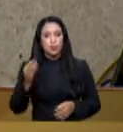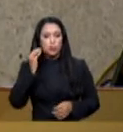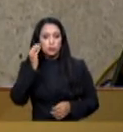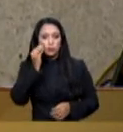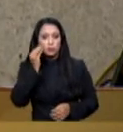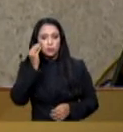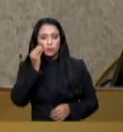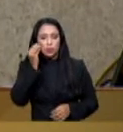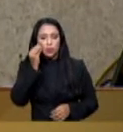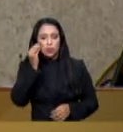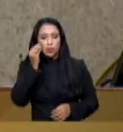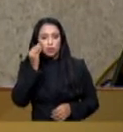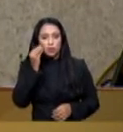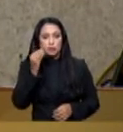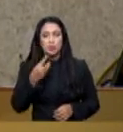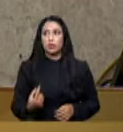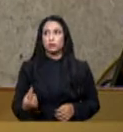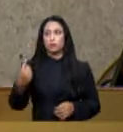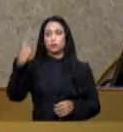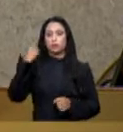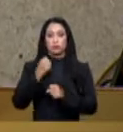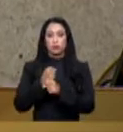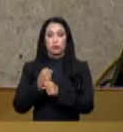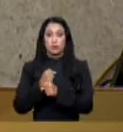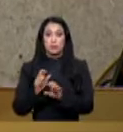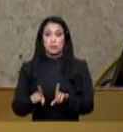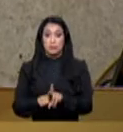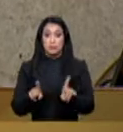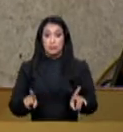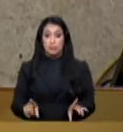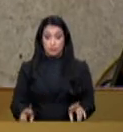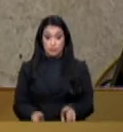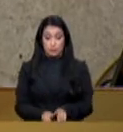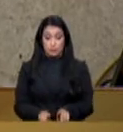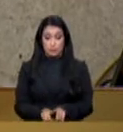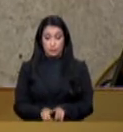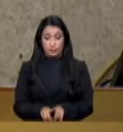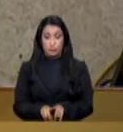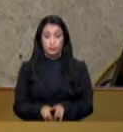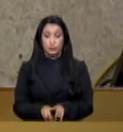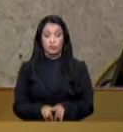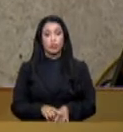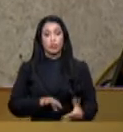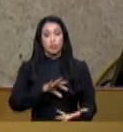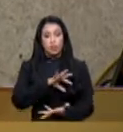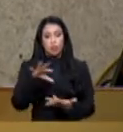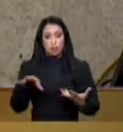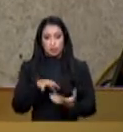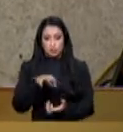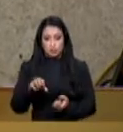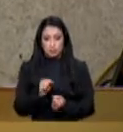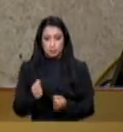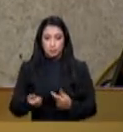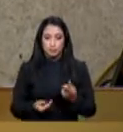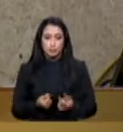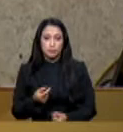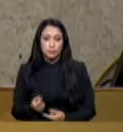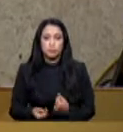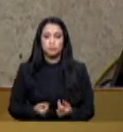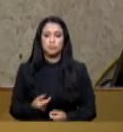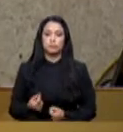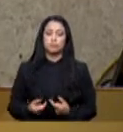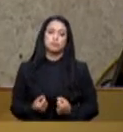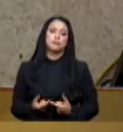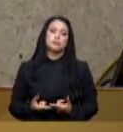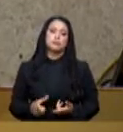experiências regulatórias das últimas décadas, mas também pela busca de sustentabilidade econômico-financeira